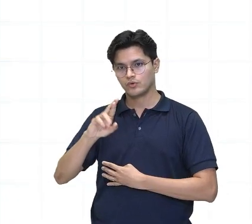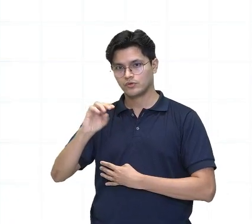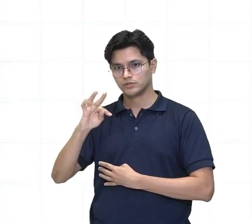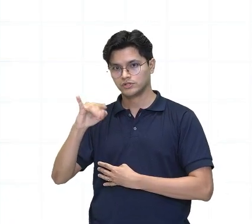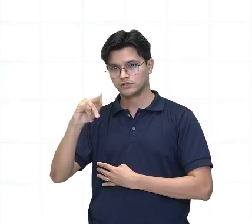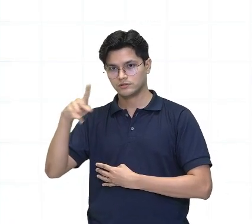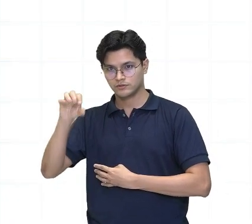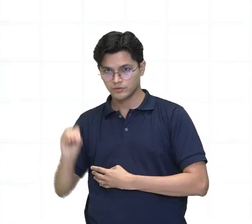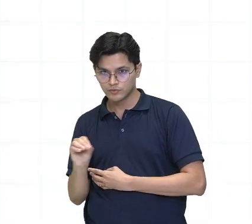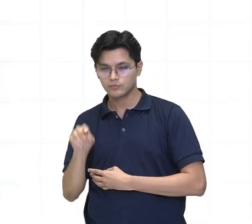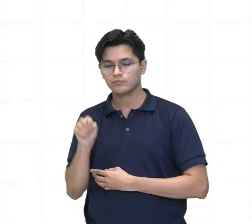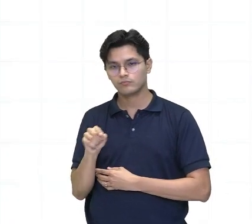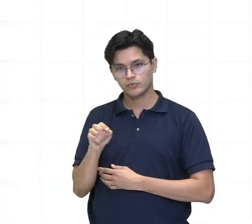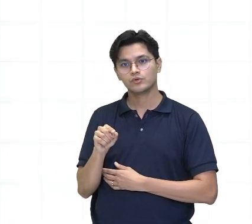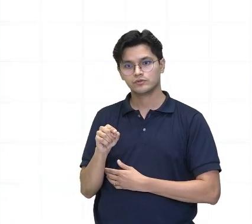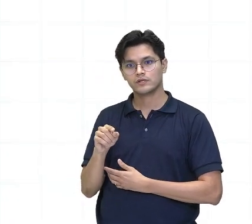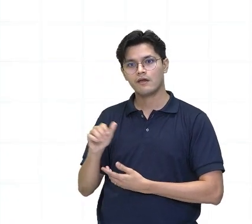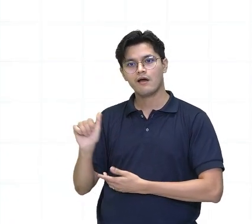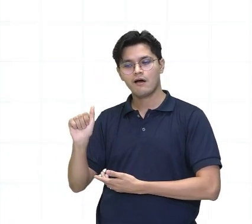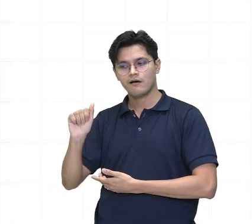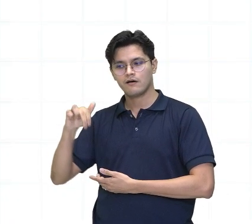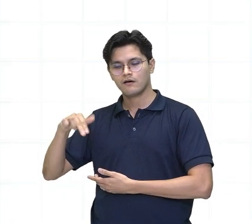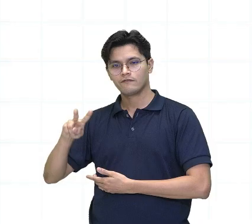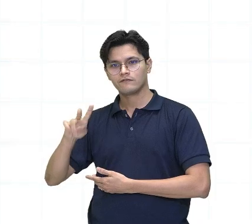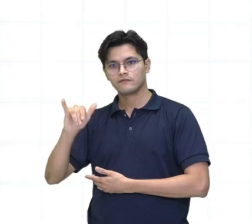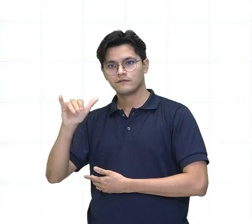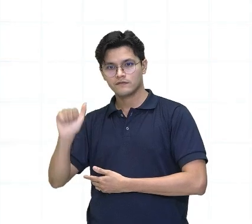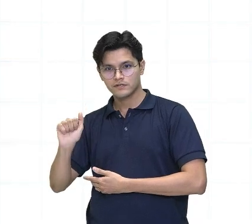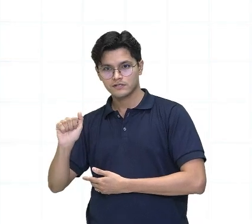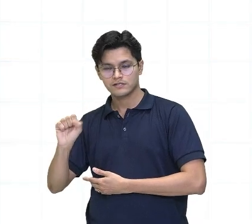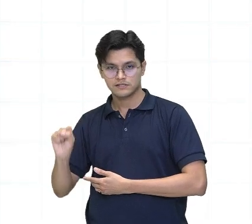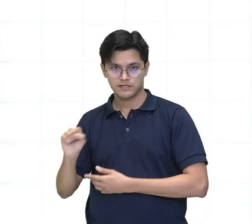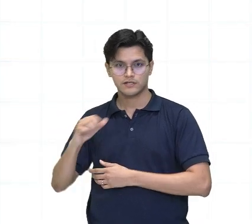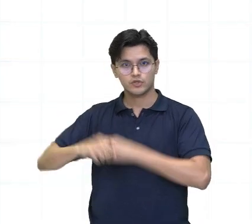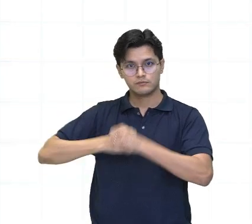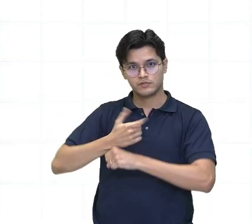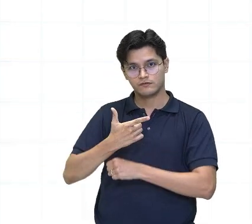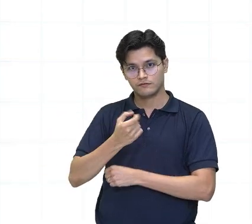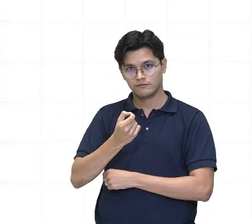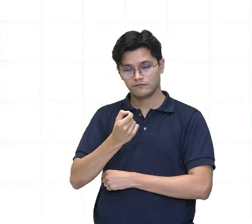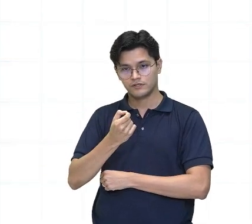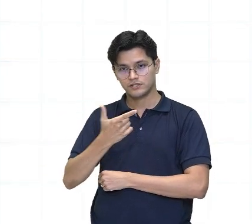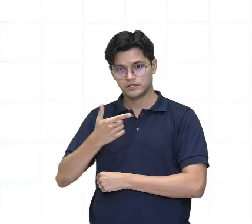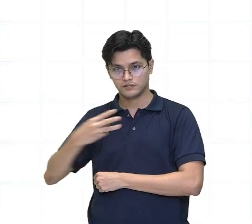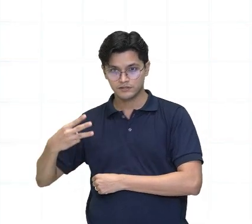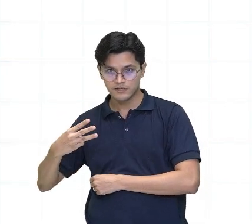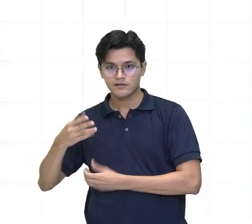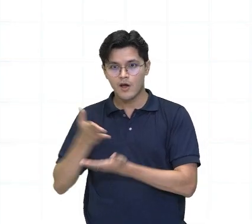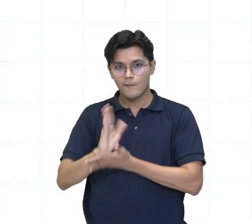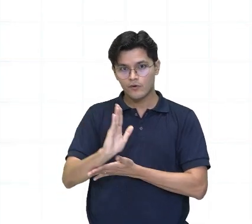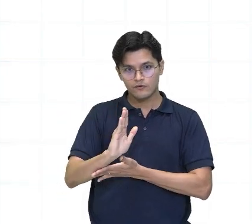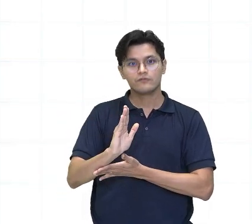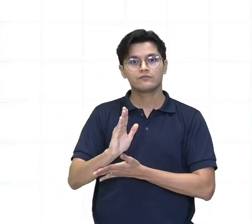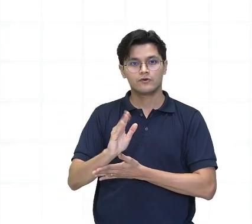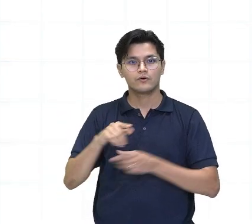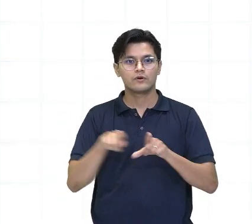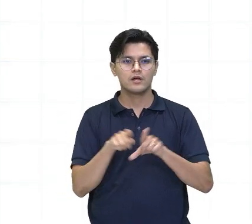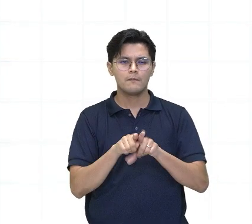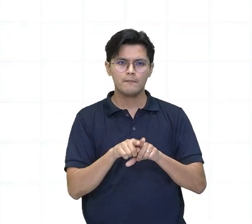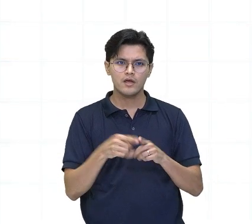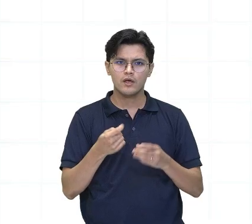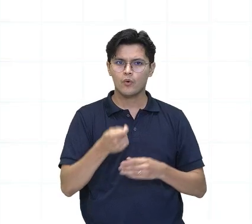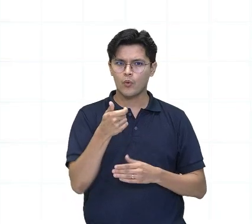Anvisa em 2023. Recentemente, o Ministério da Saúde anunciou sua incorporação ao Programa Nacional